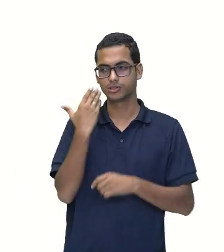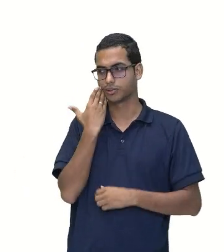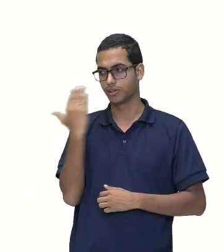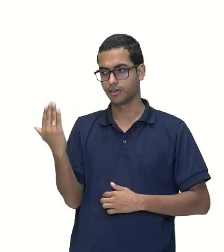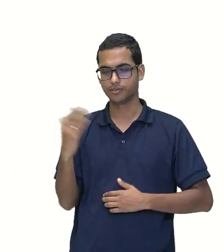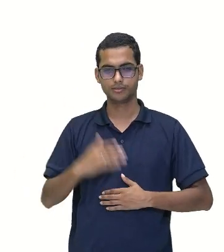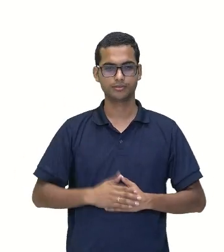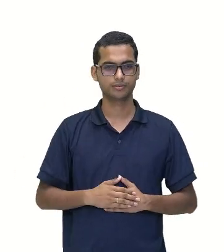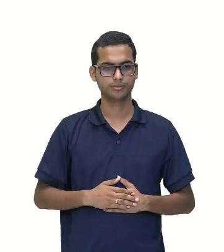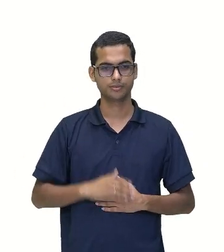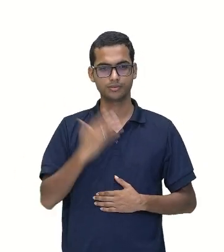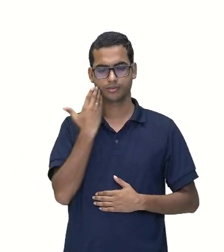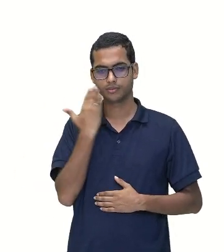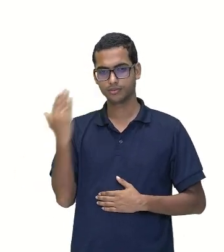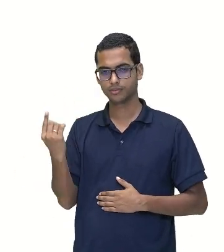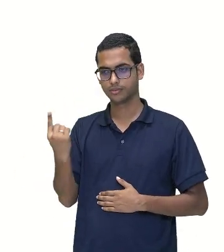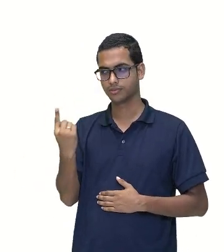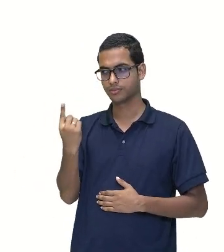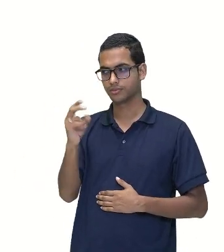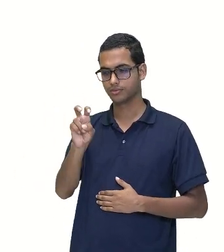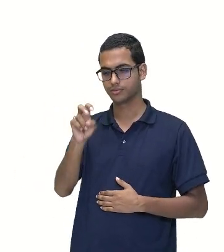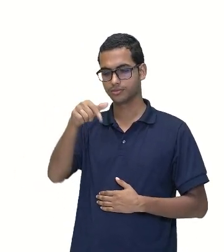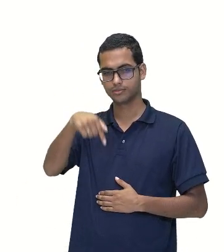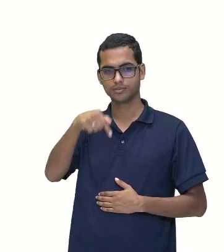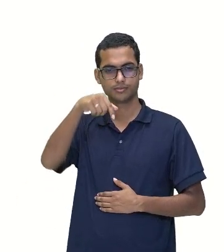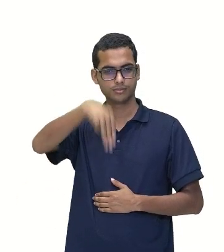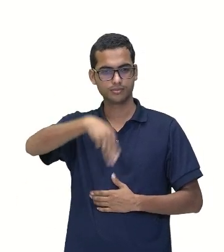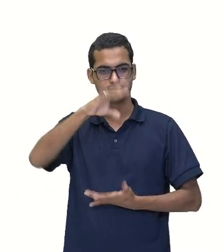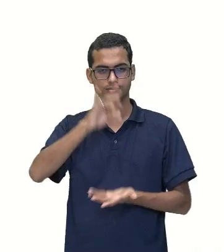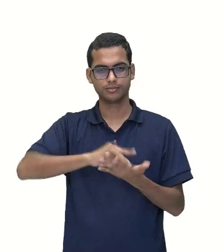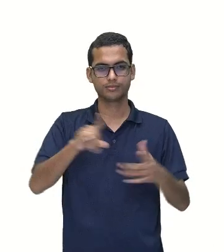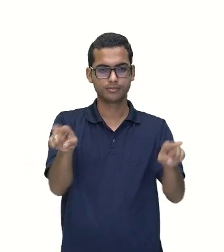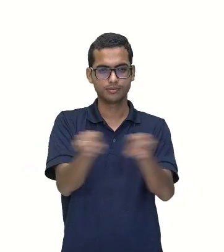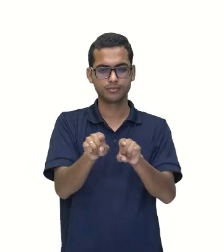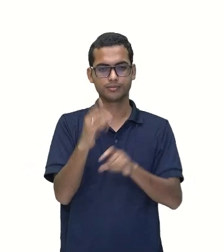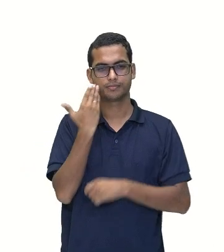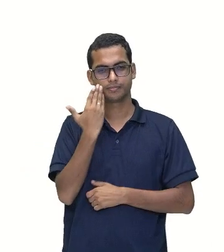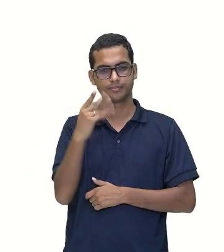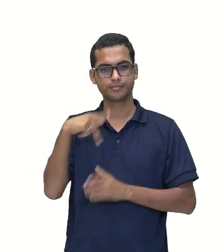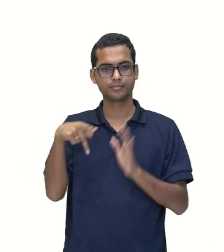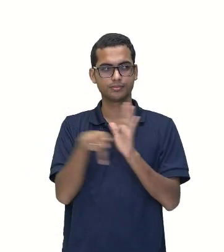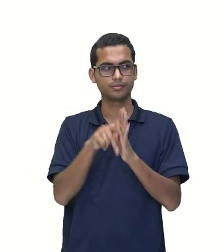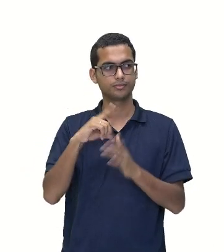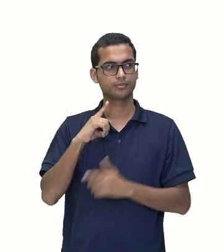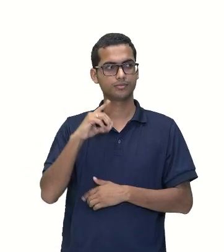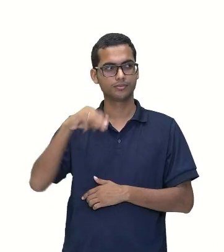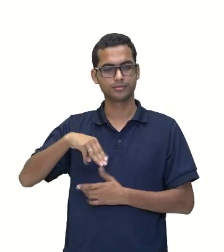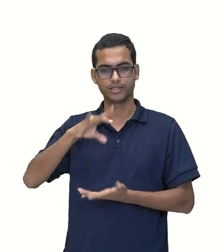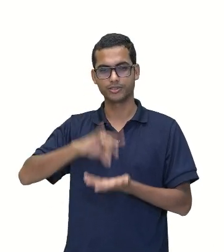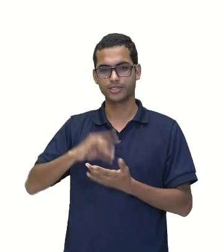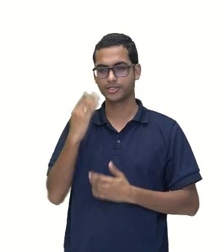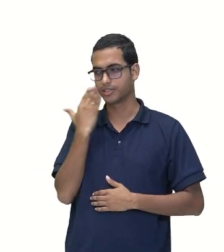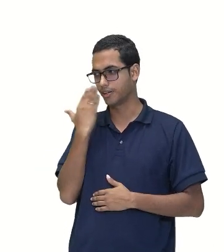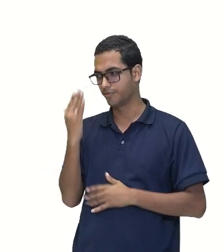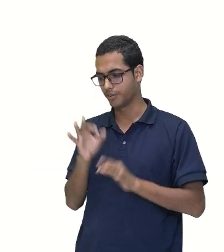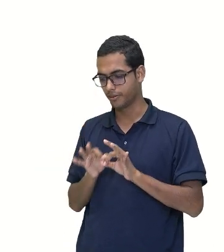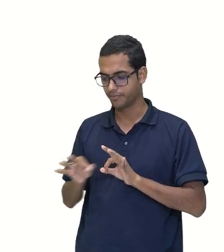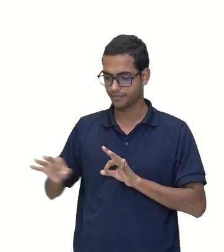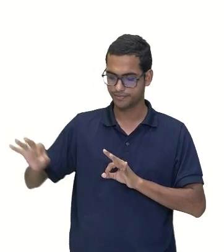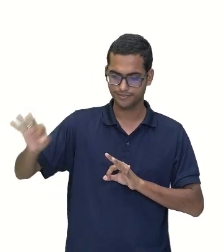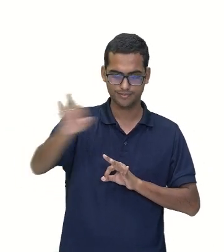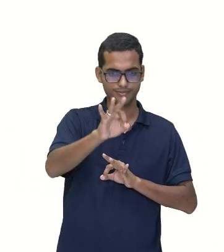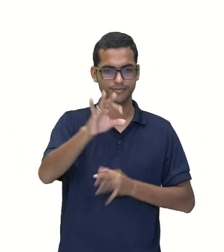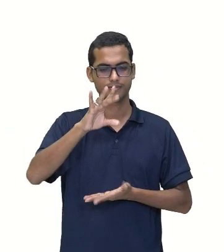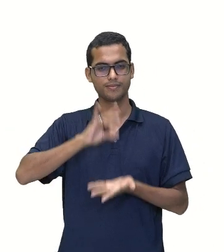157 metros, ok? Essa foi a distância que a Marina percorreu. Agora vamos verificar a distância que a